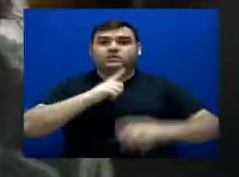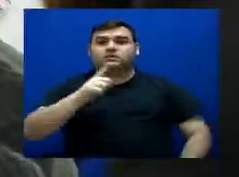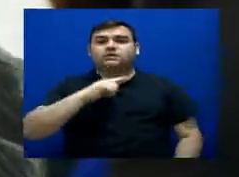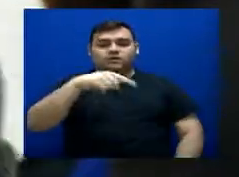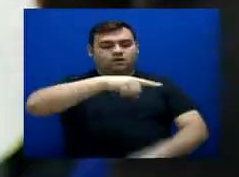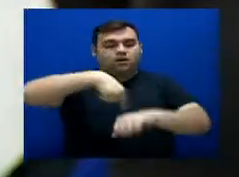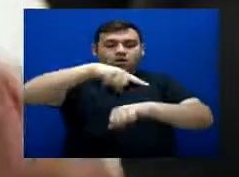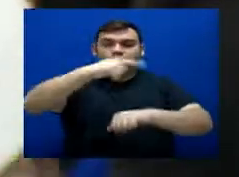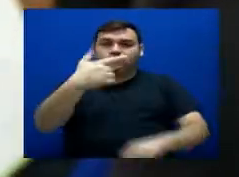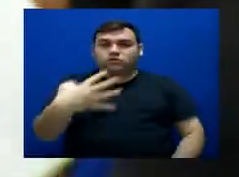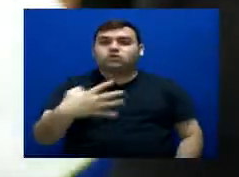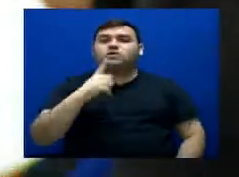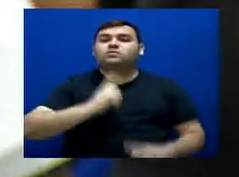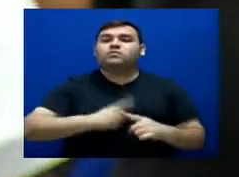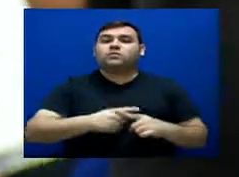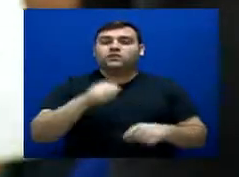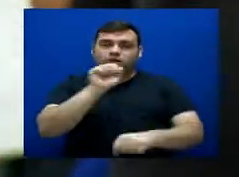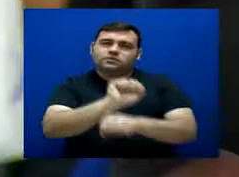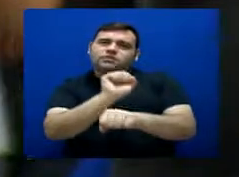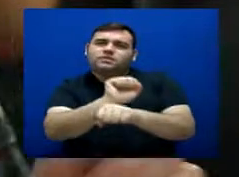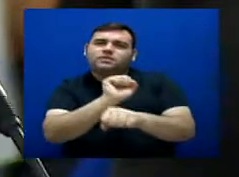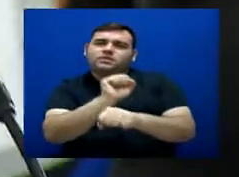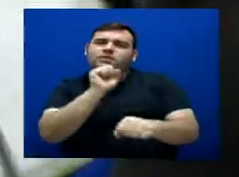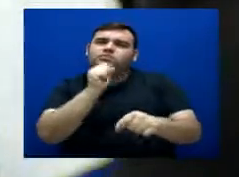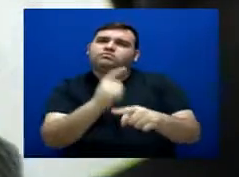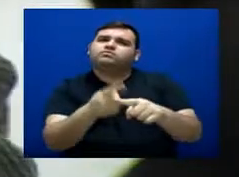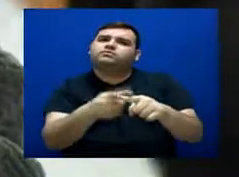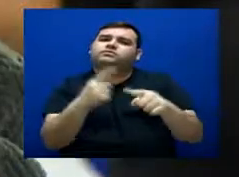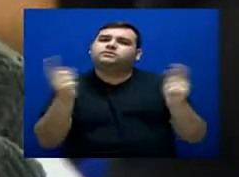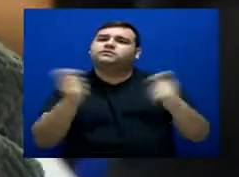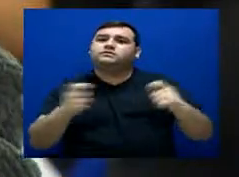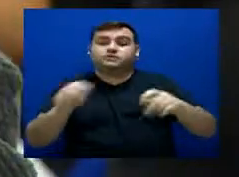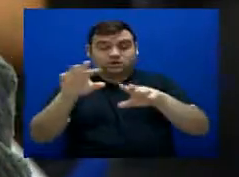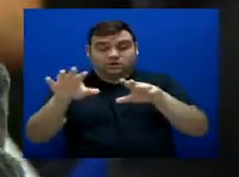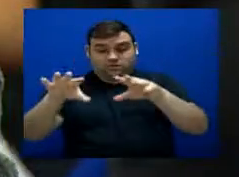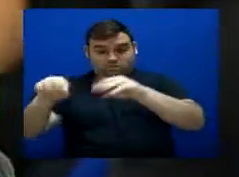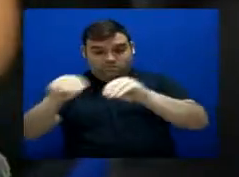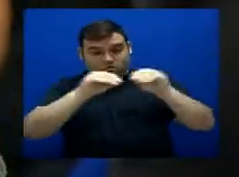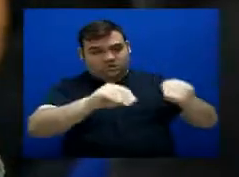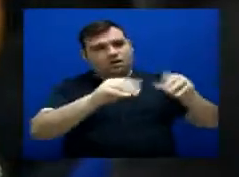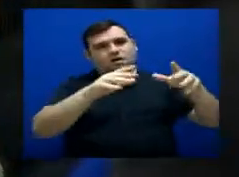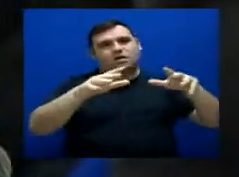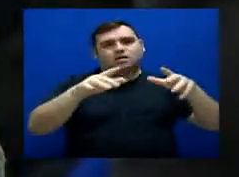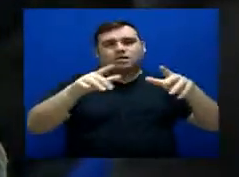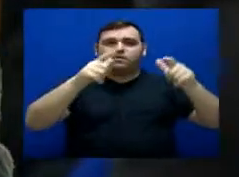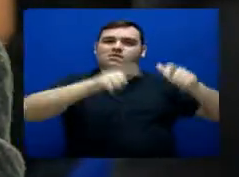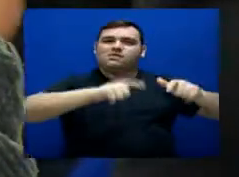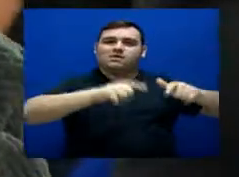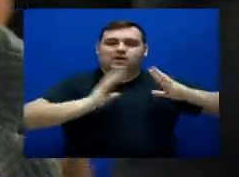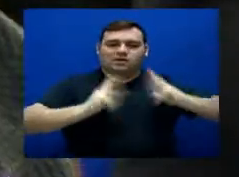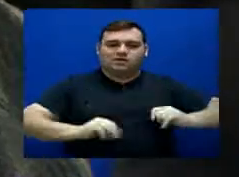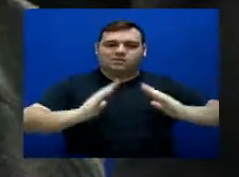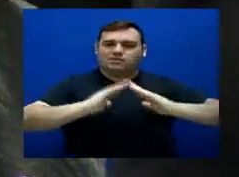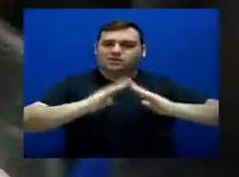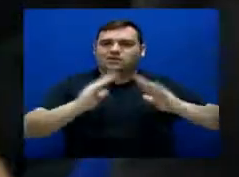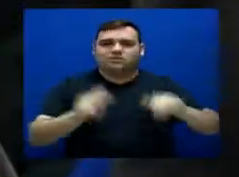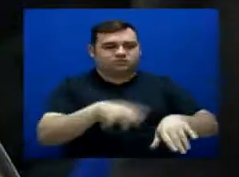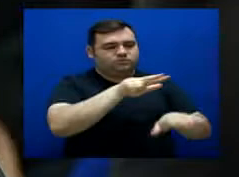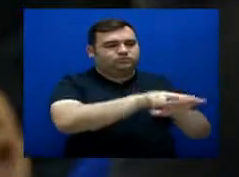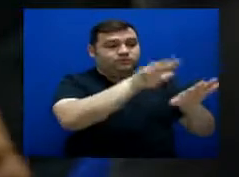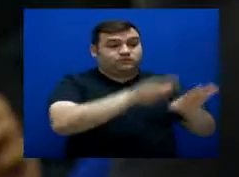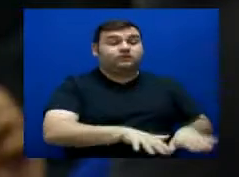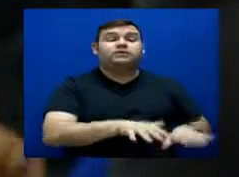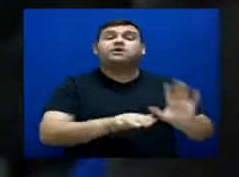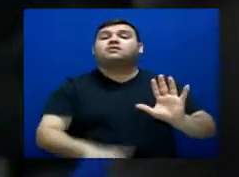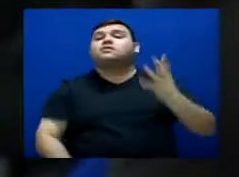prazo de 24 horas para ficar aguardando para que haja a transferência para Santa Casa, que seja internado. E